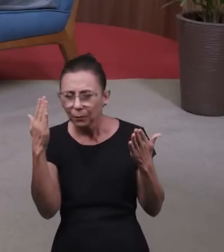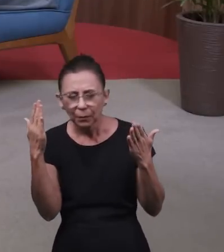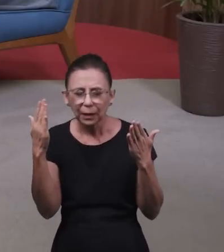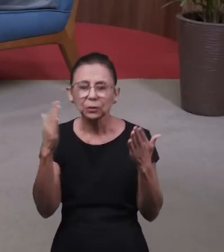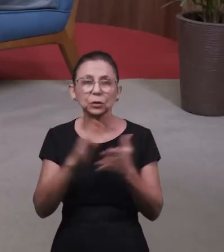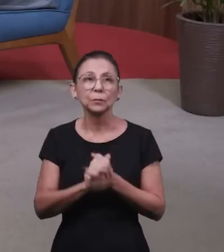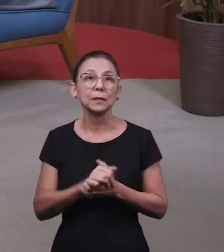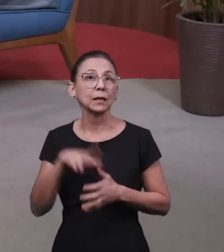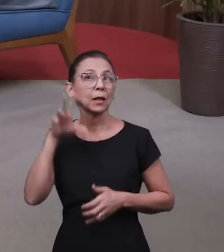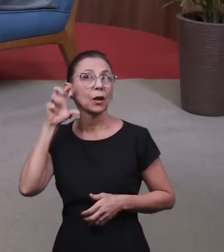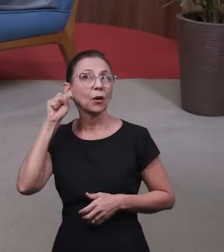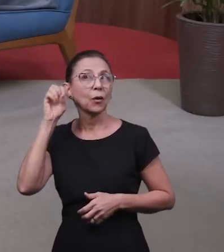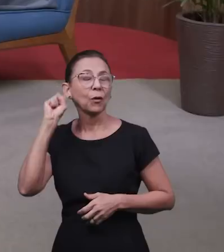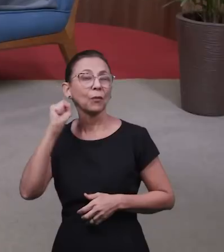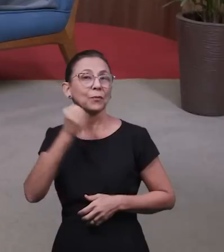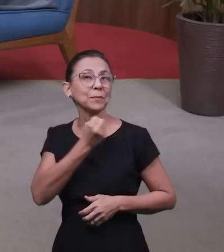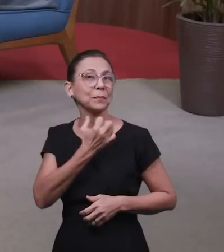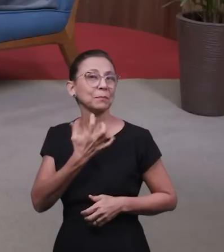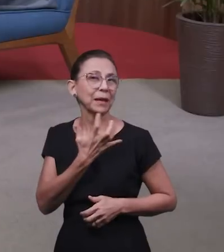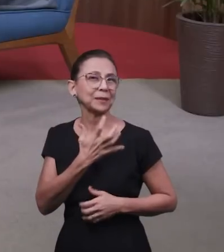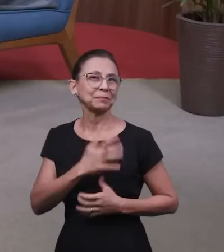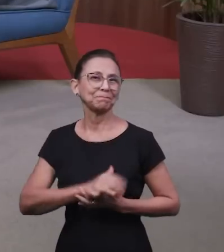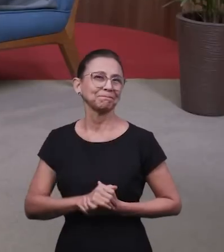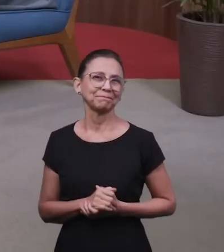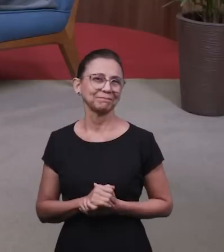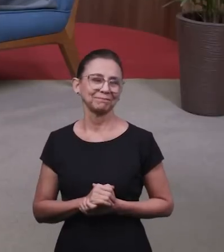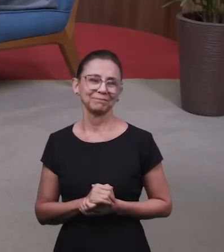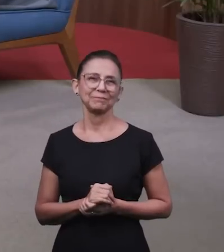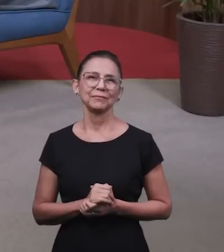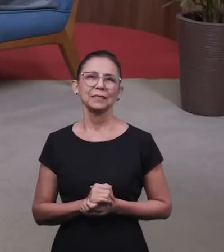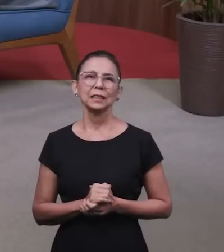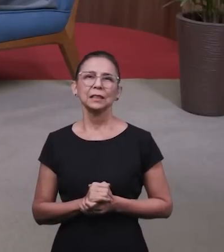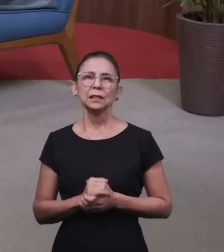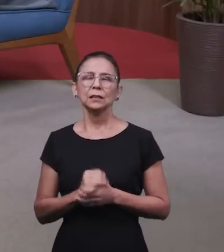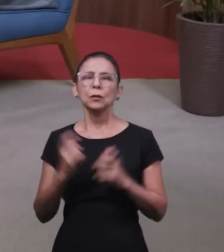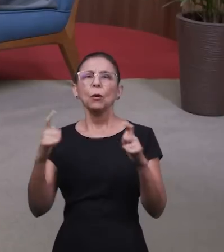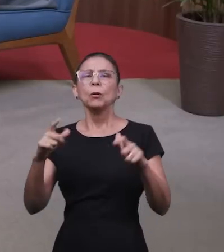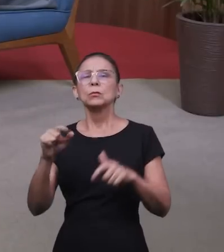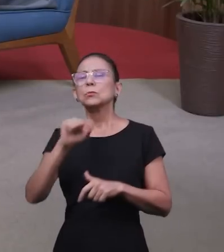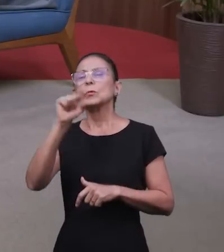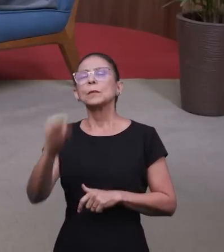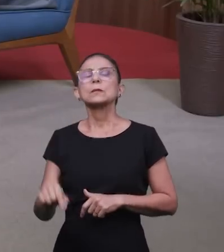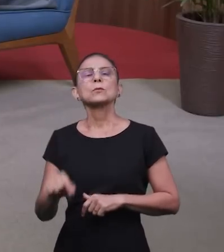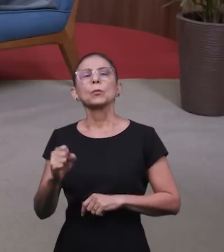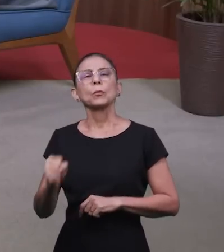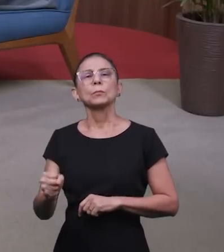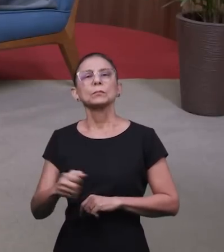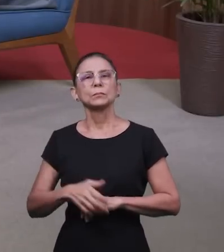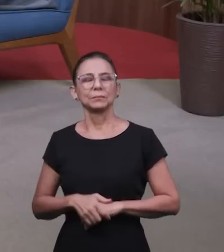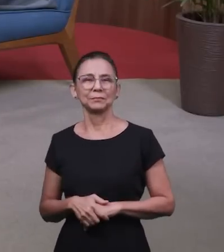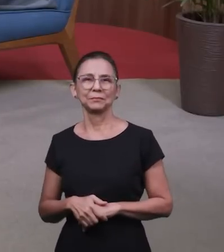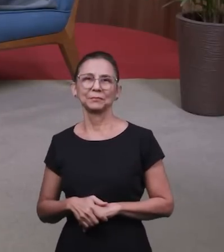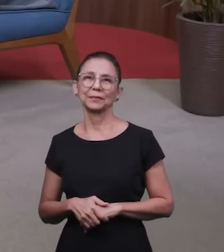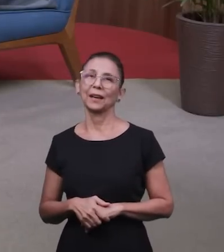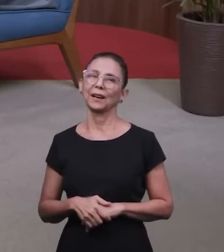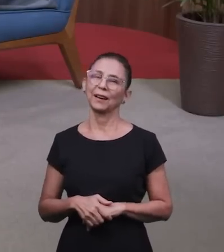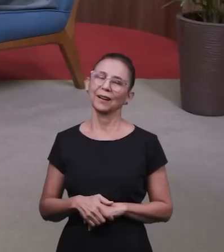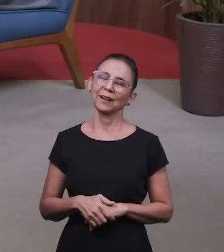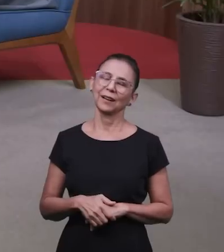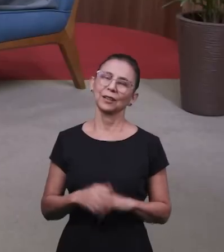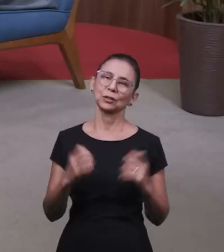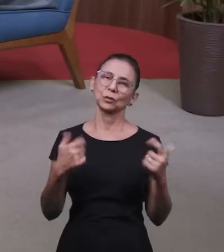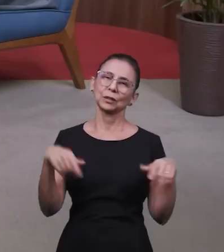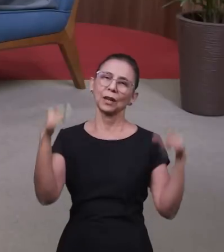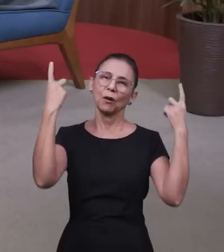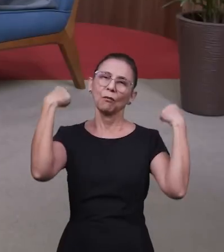ela identifica. Então, onde é que o pastor está? Amém. Ele está onde a ovelha sente a presença dele. Glória a Deus. Onde ela está, ela ouve a